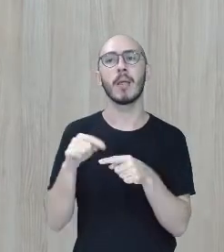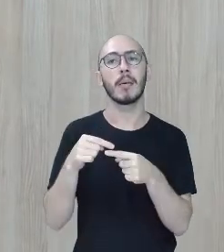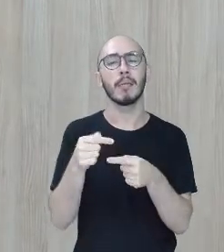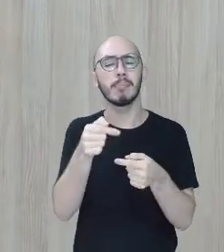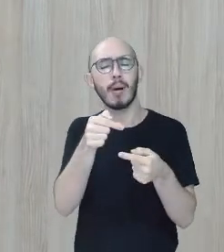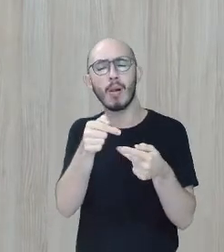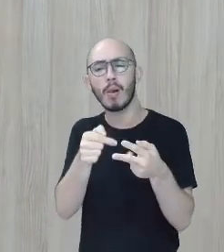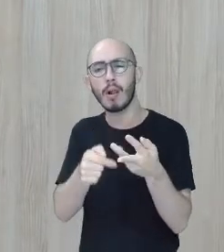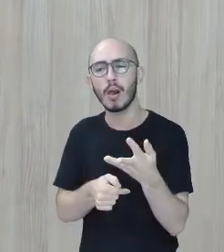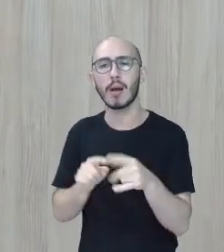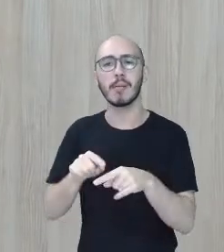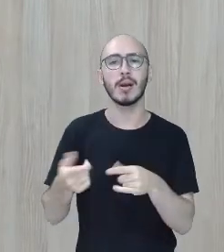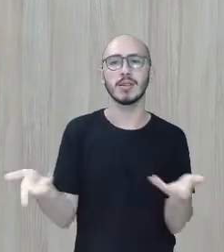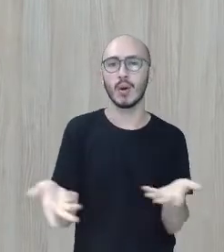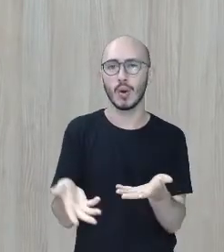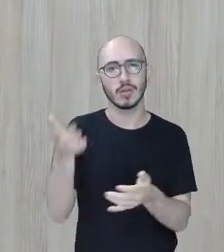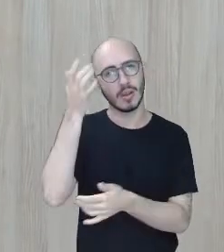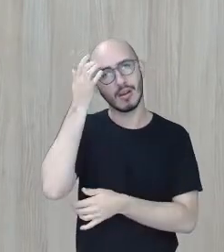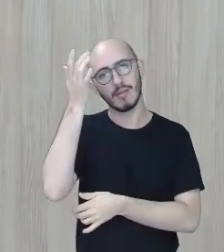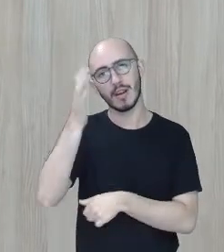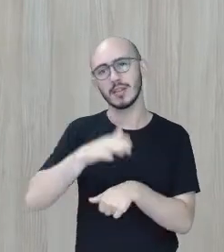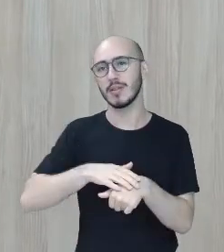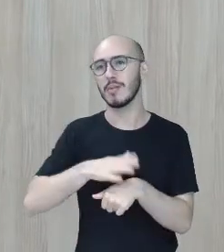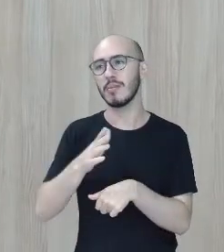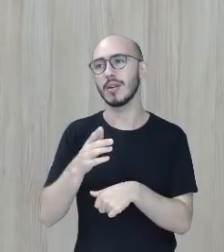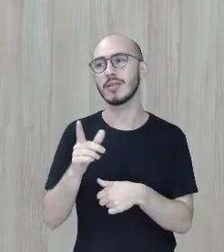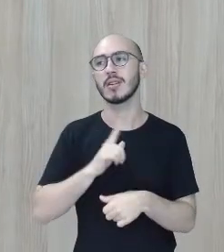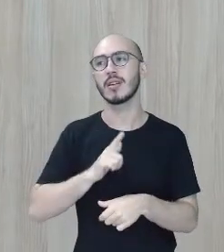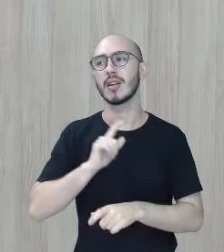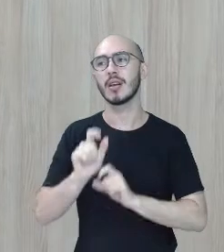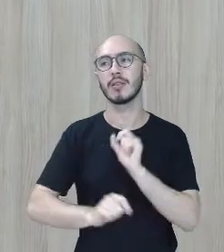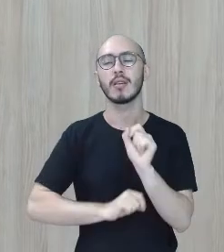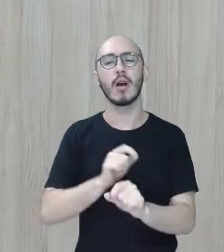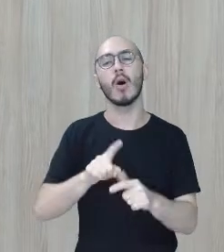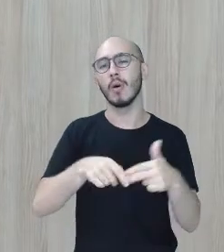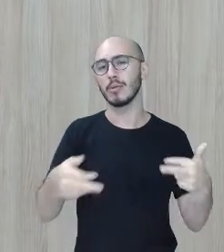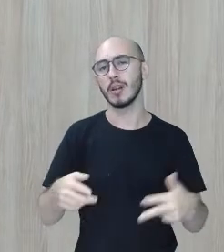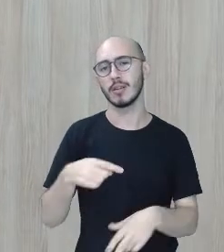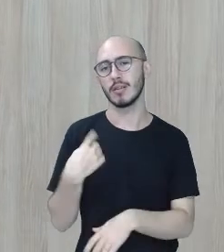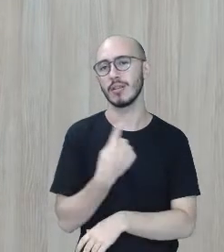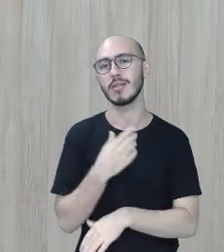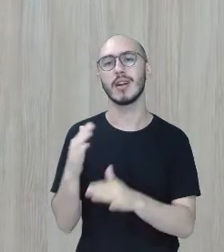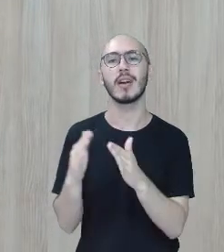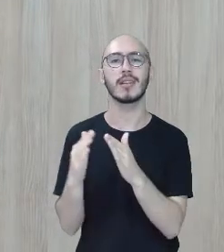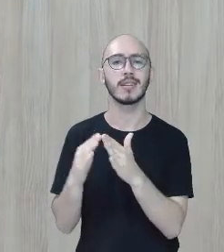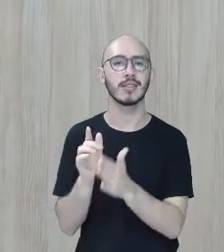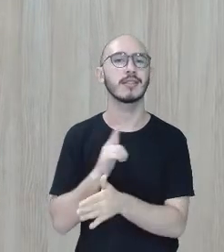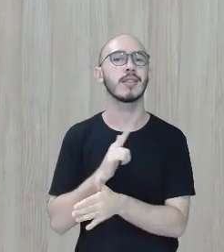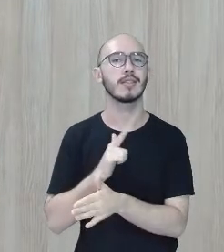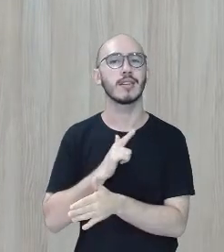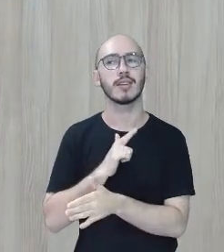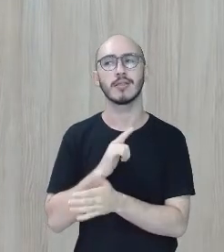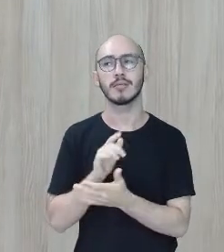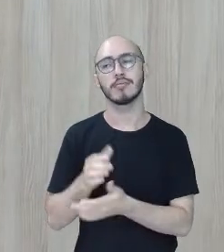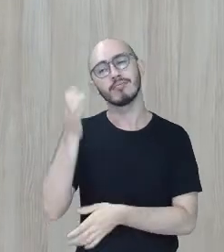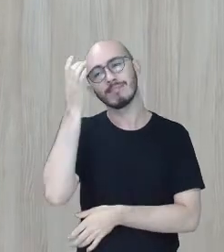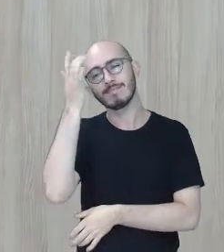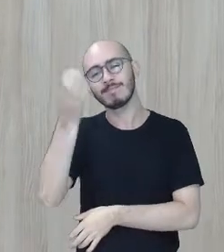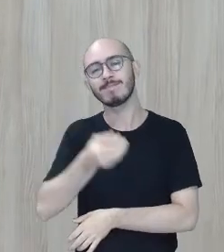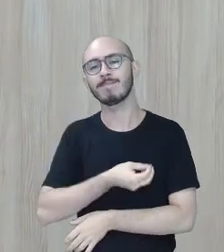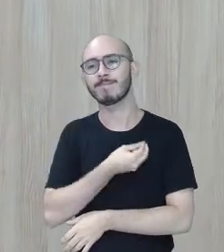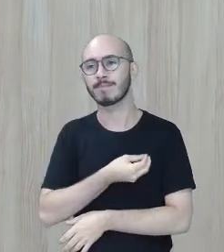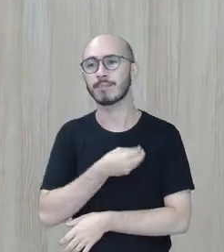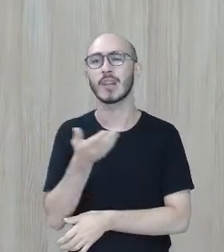nossa vida diária está mais fácil nos objetos que nós temos na nossa residência para facilitar a nossa vida.